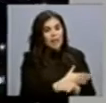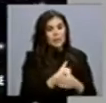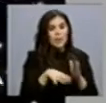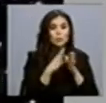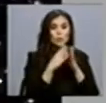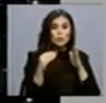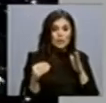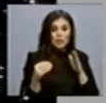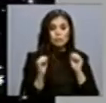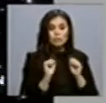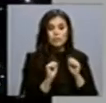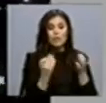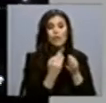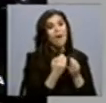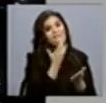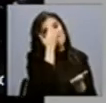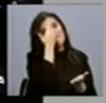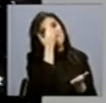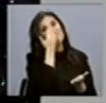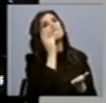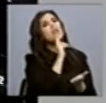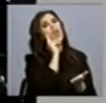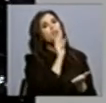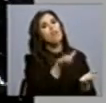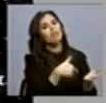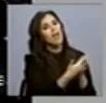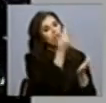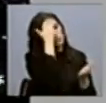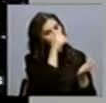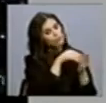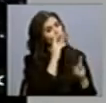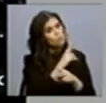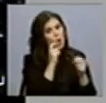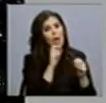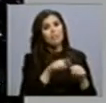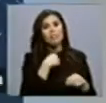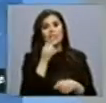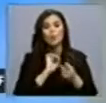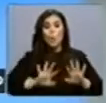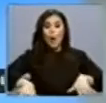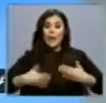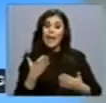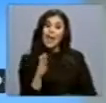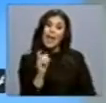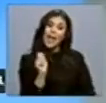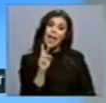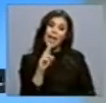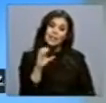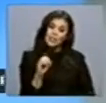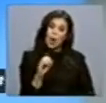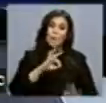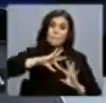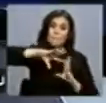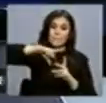computacionais, chegaram a um valor, a um estudo muitíssimo interessante, que diz que qualquer exoplaneta, nomeadamente planetas parecidos